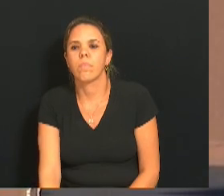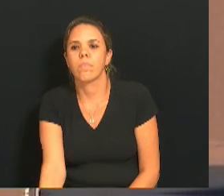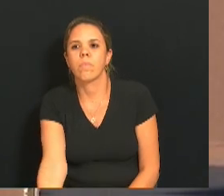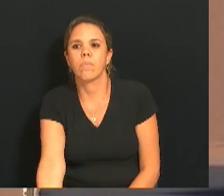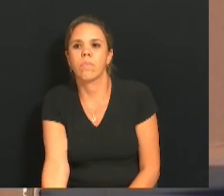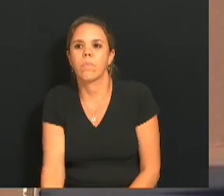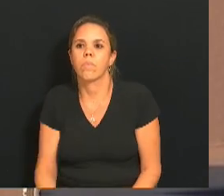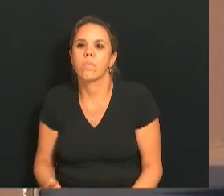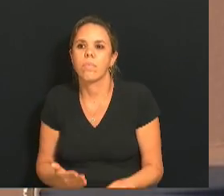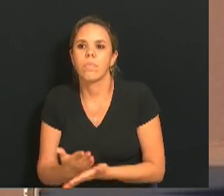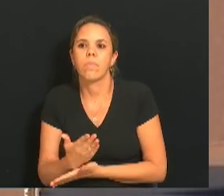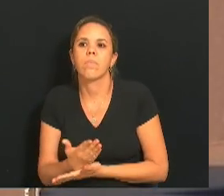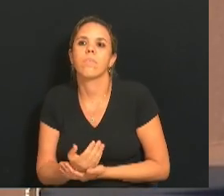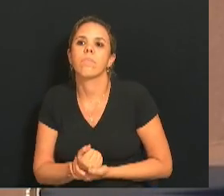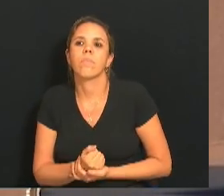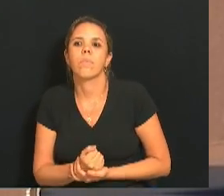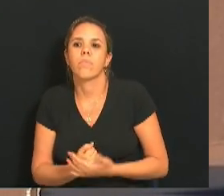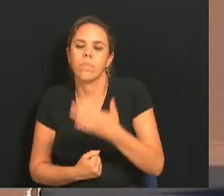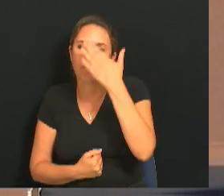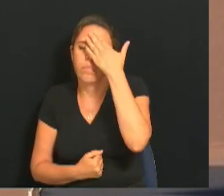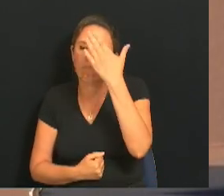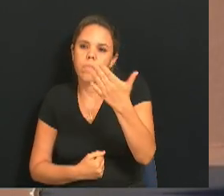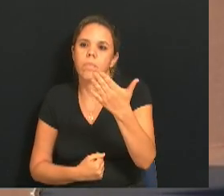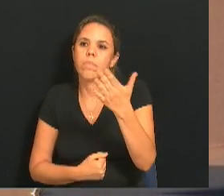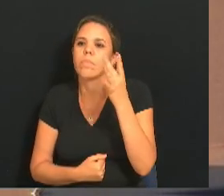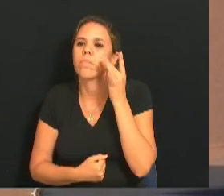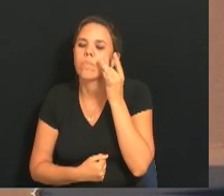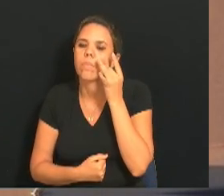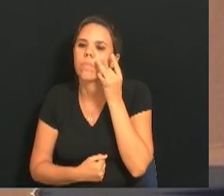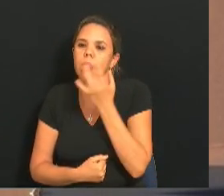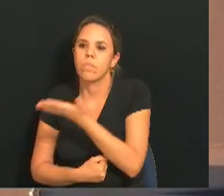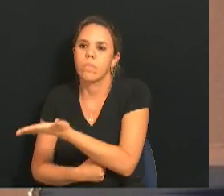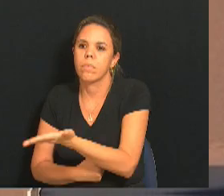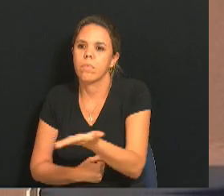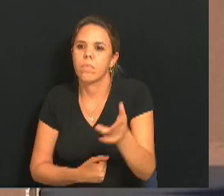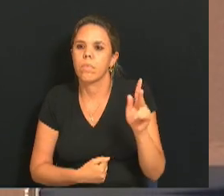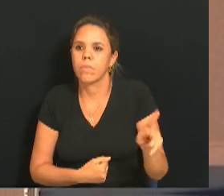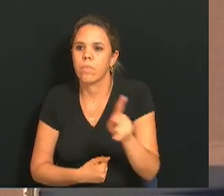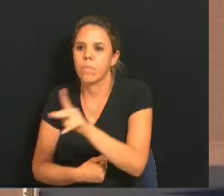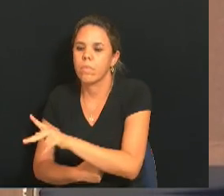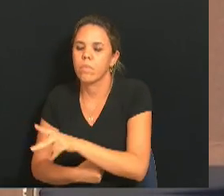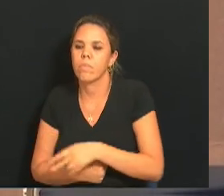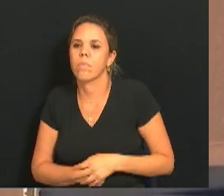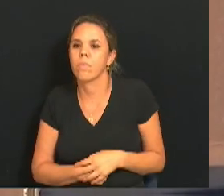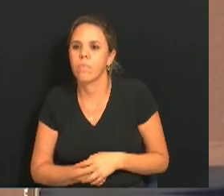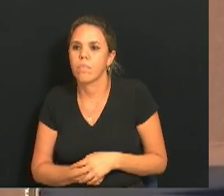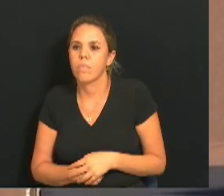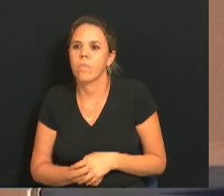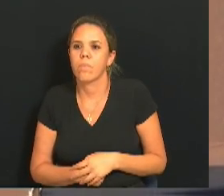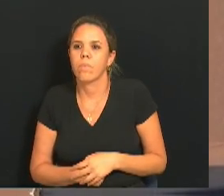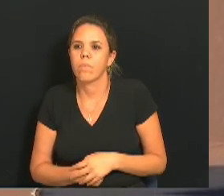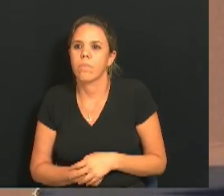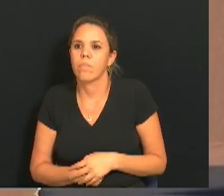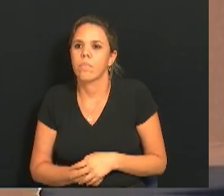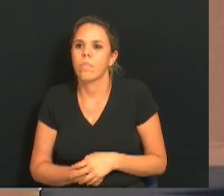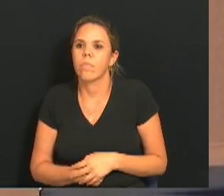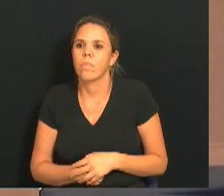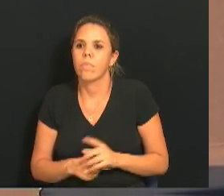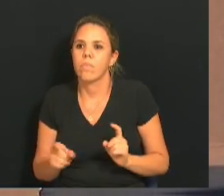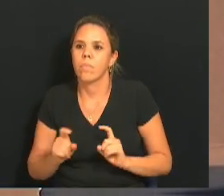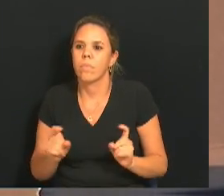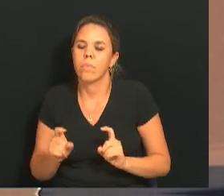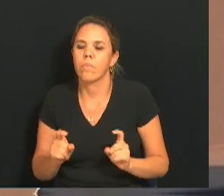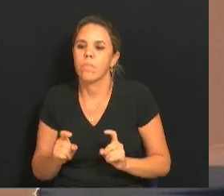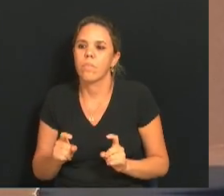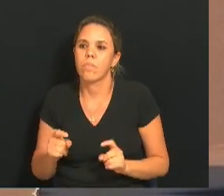aprovação desse relatório, eu queria agradecer a presença aí do professor Marighella até o final aqui da reunião, da vereadora